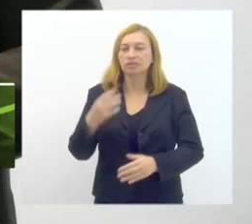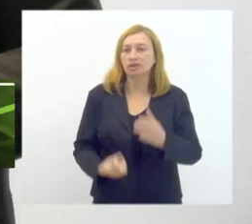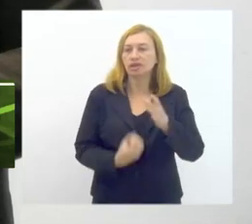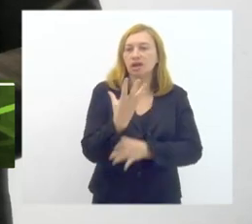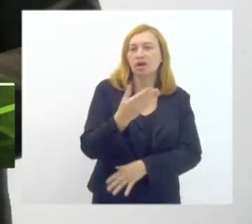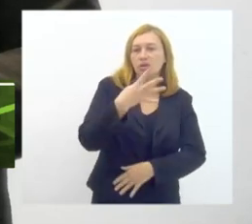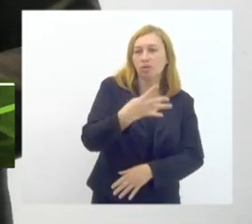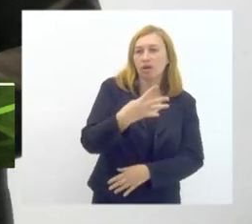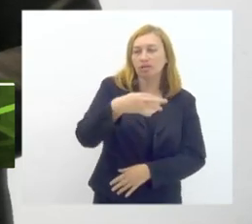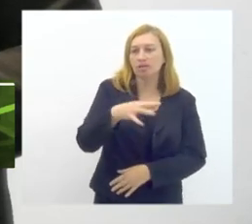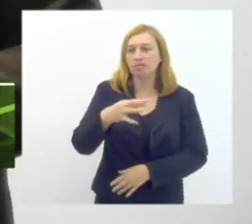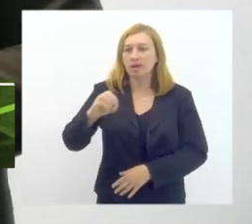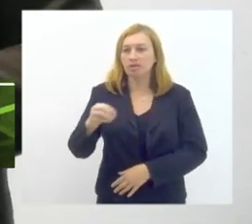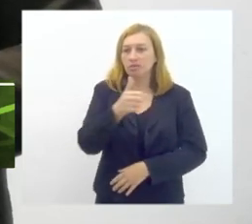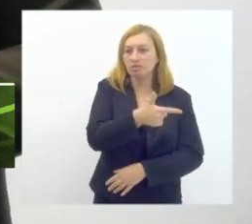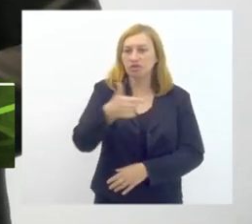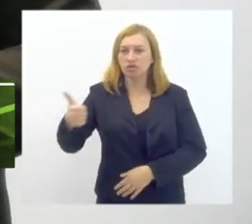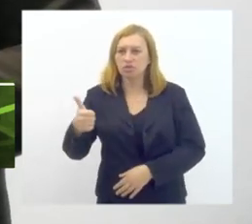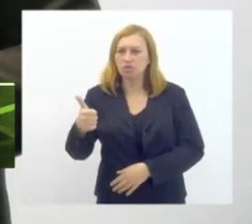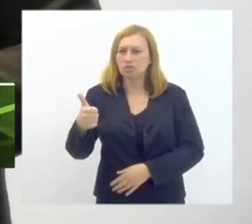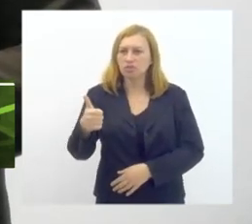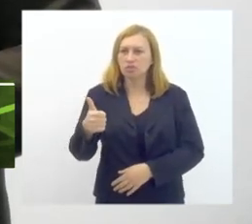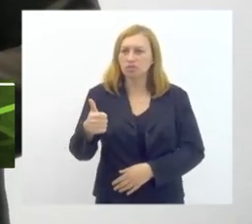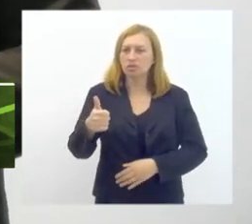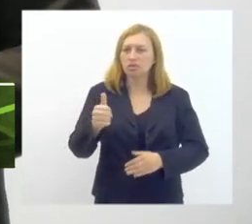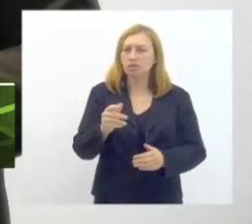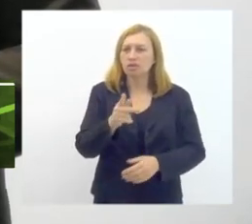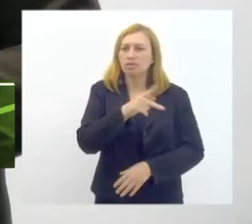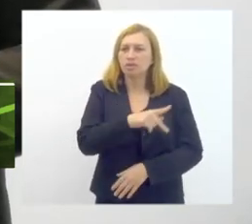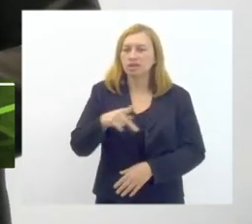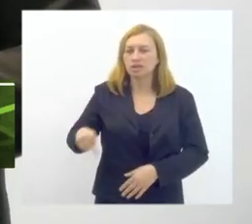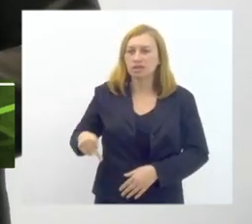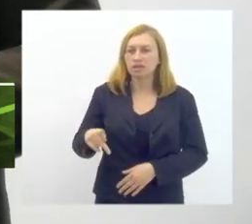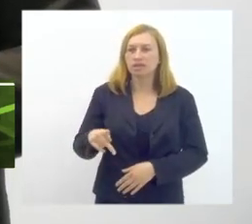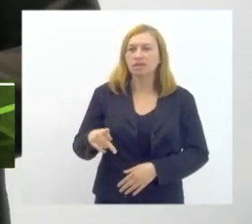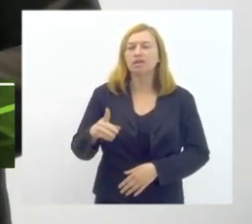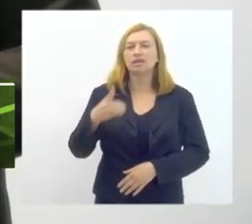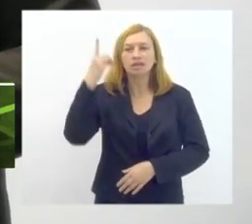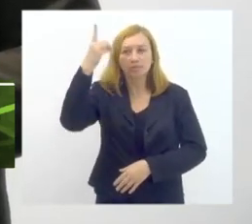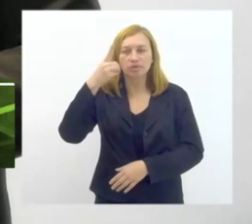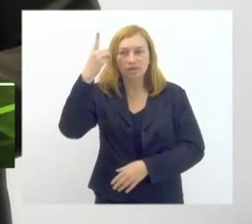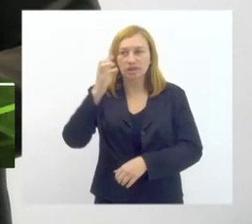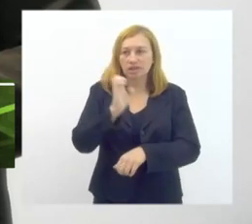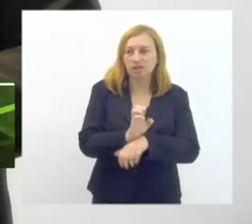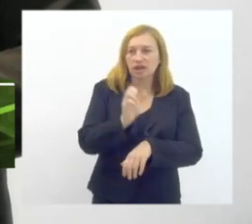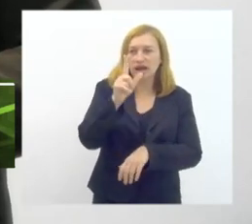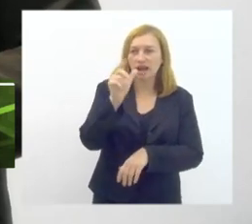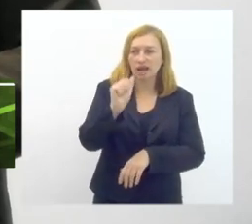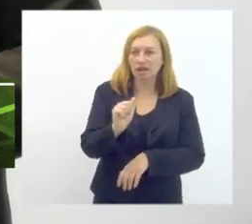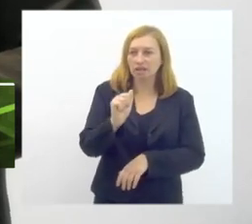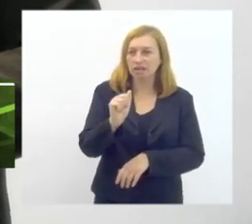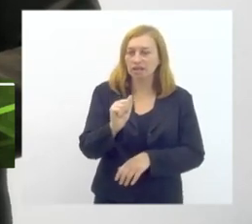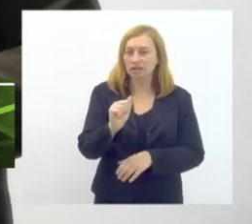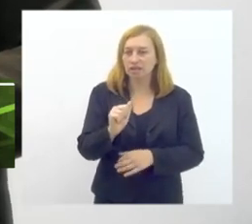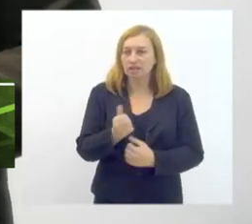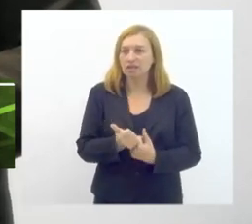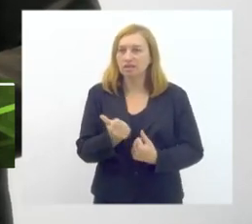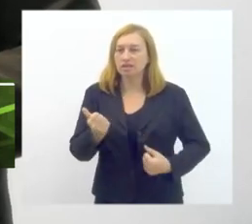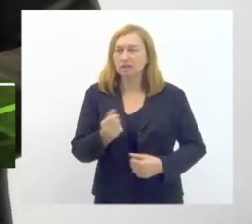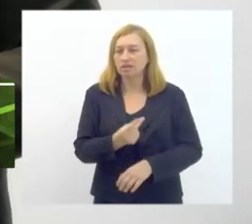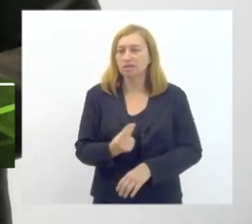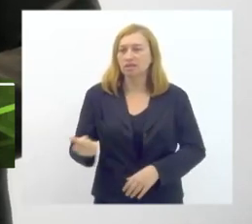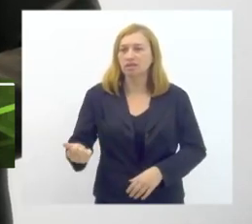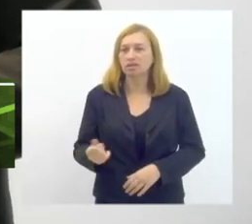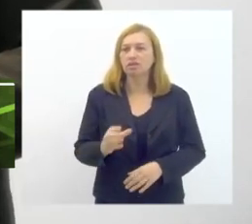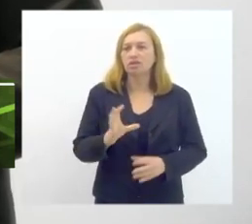4 de março de 2021, tendo como presidente a deputada estadual Alana Passos, que renunciou à presidência após assumir a Comissão